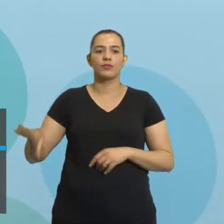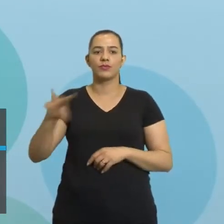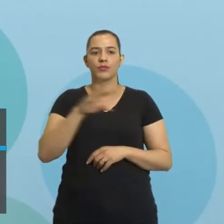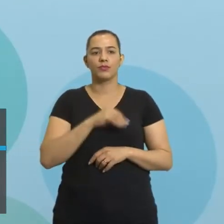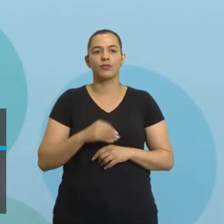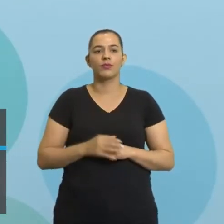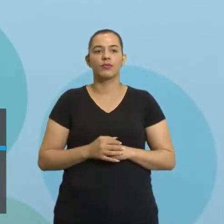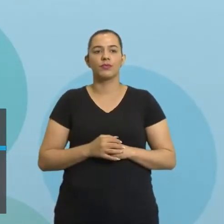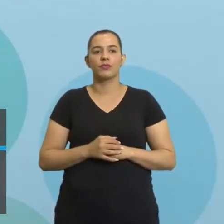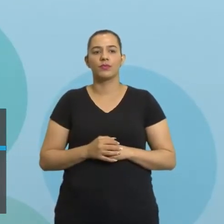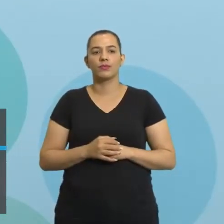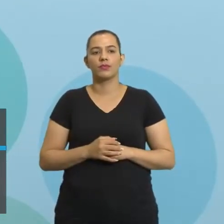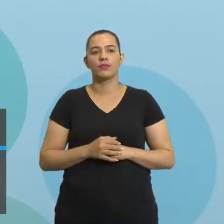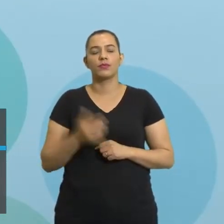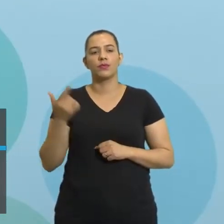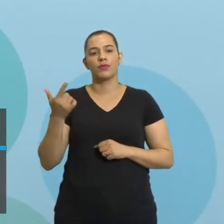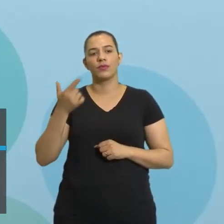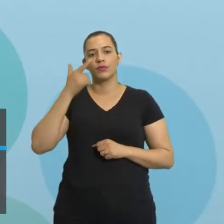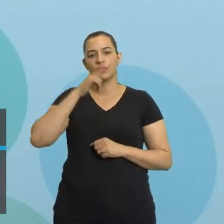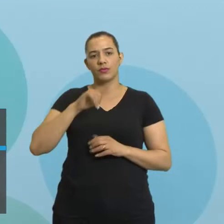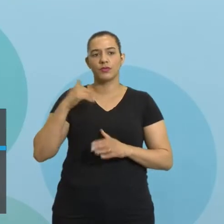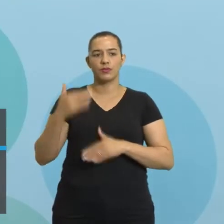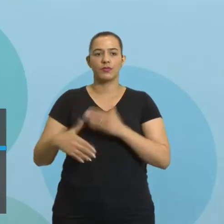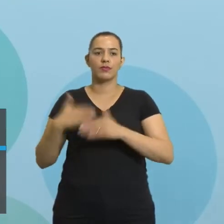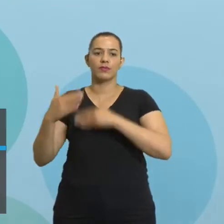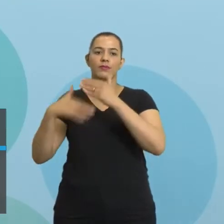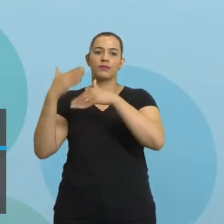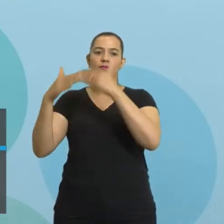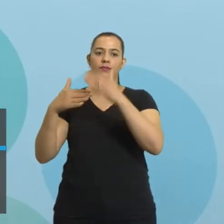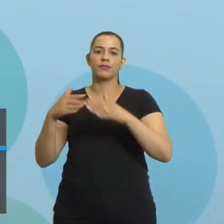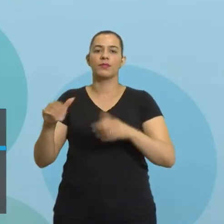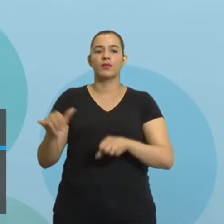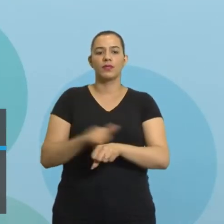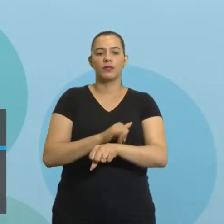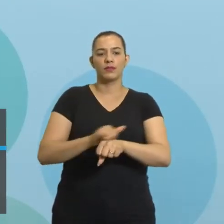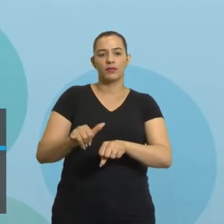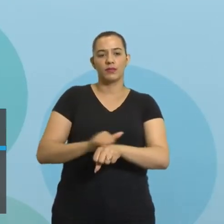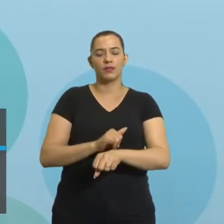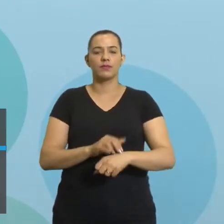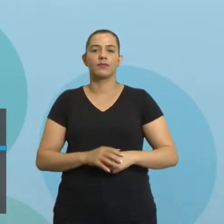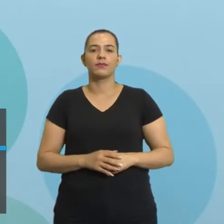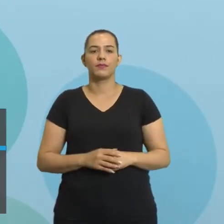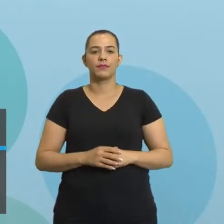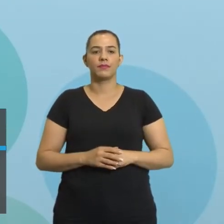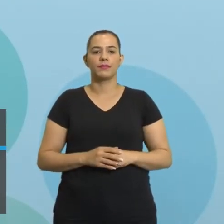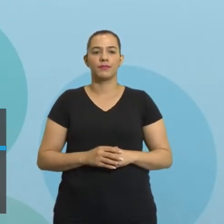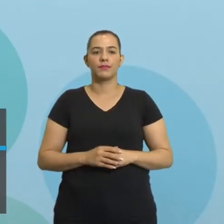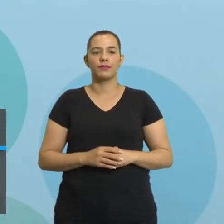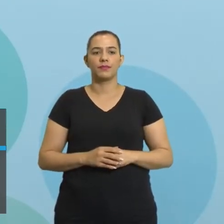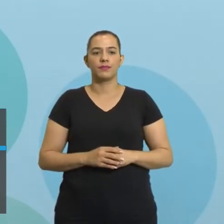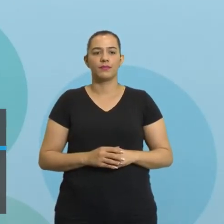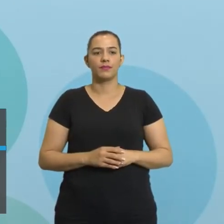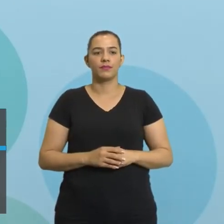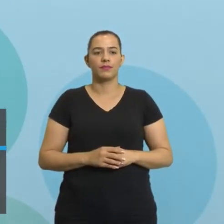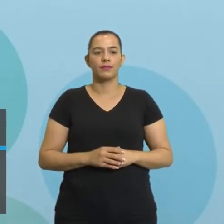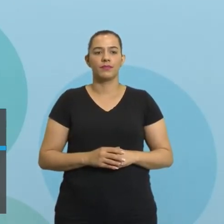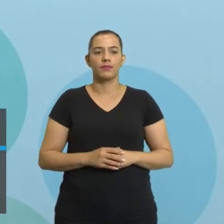né, consigam aí avançar em termos de estratégia, tá? Bom,